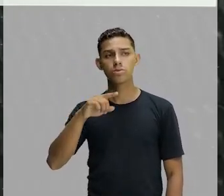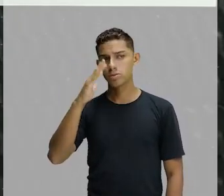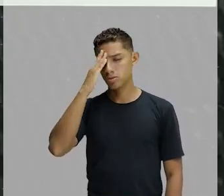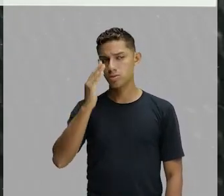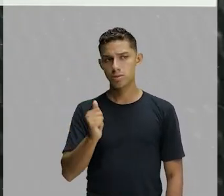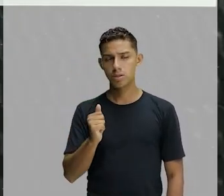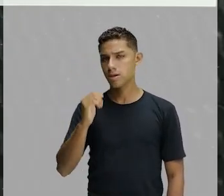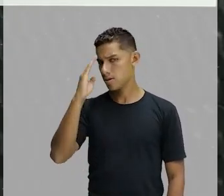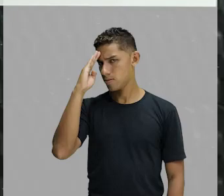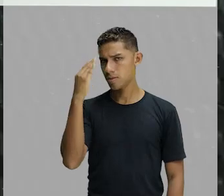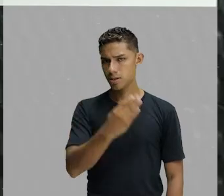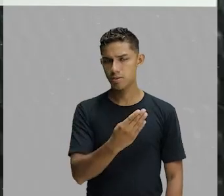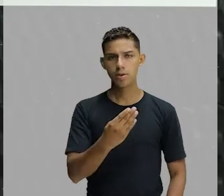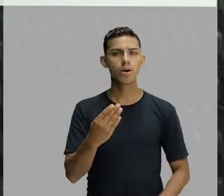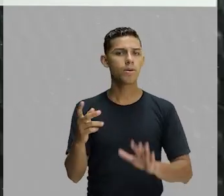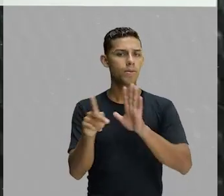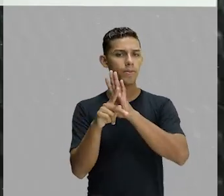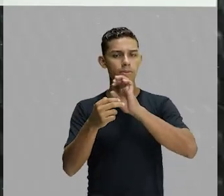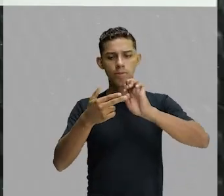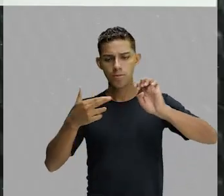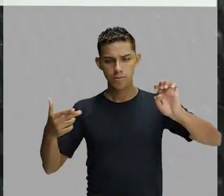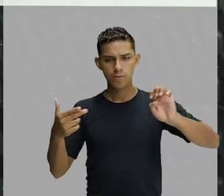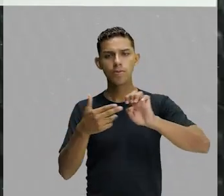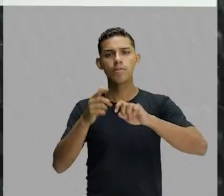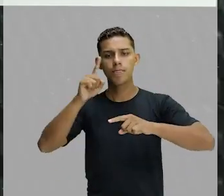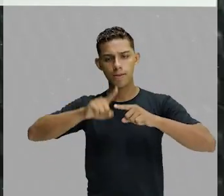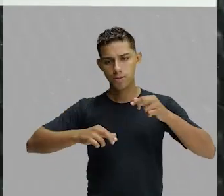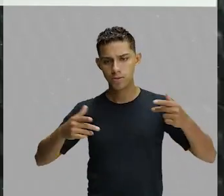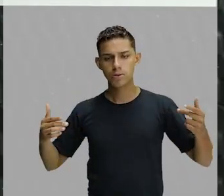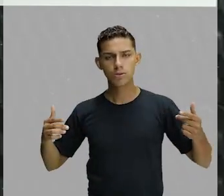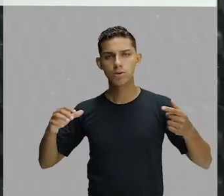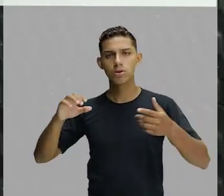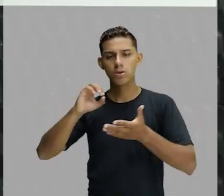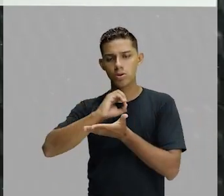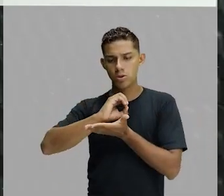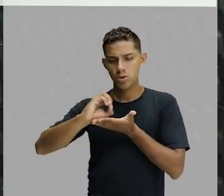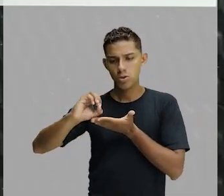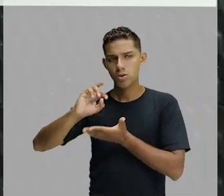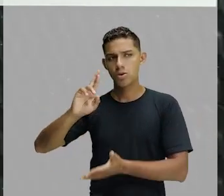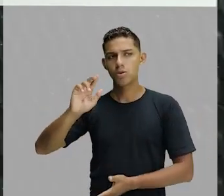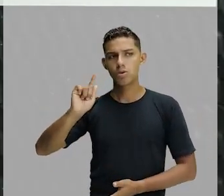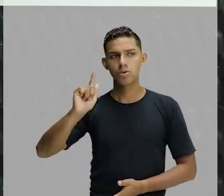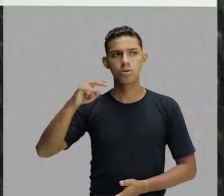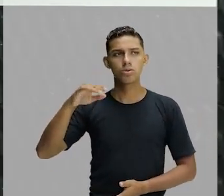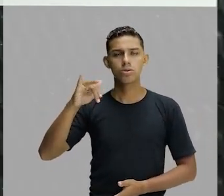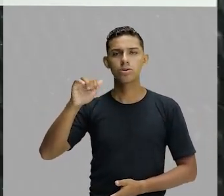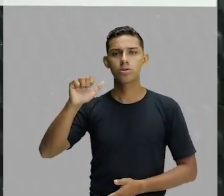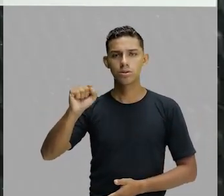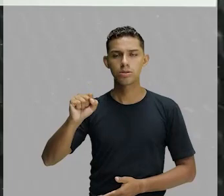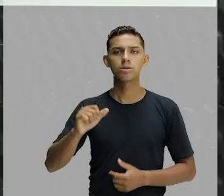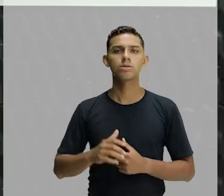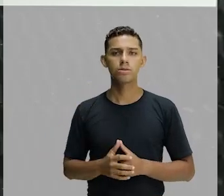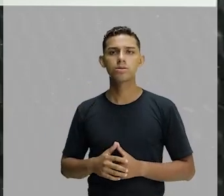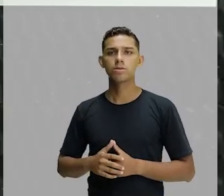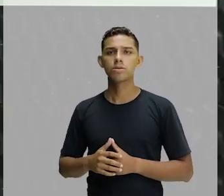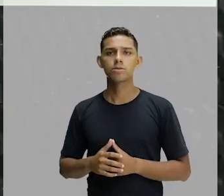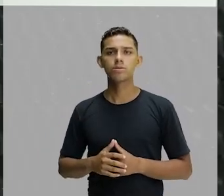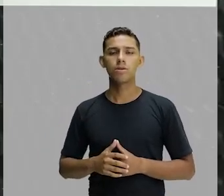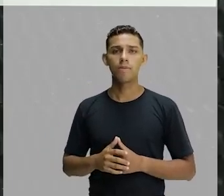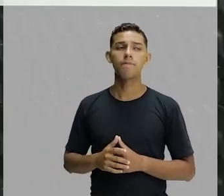principal elemento constituinte de matéria orgânica, né? Toda matéria orgânica tem como principal elemento constituinte